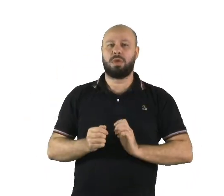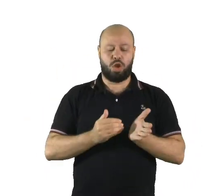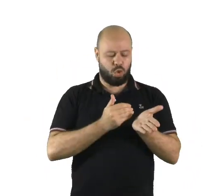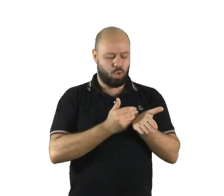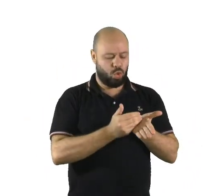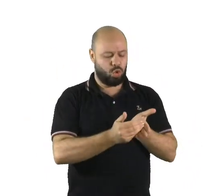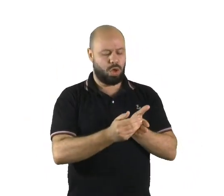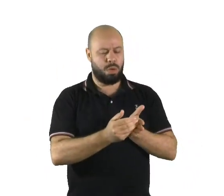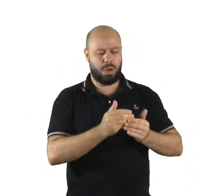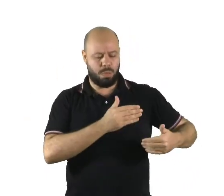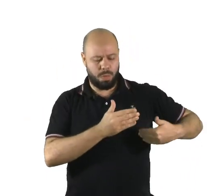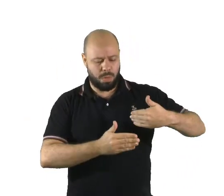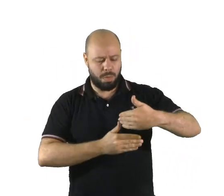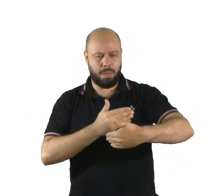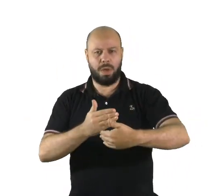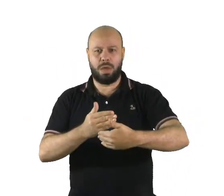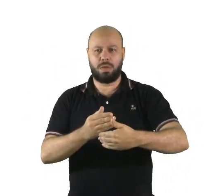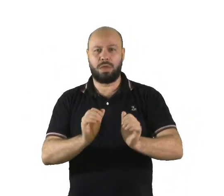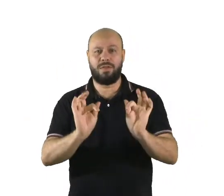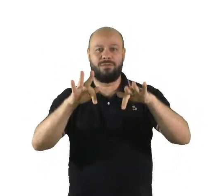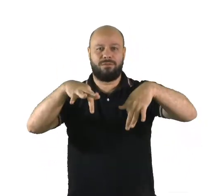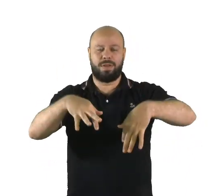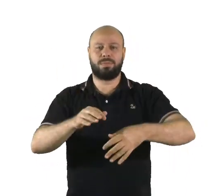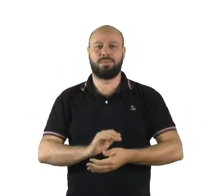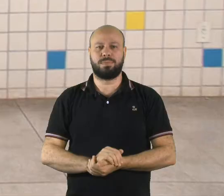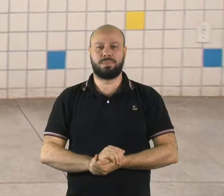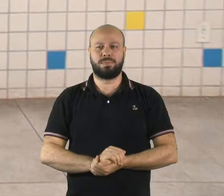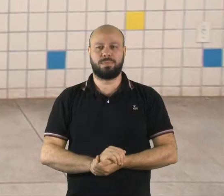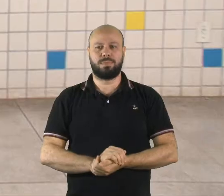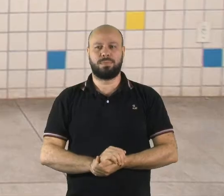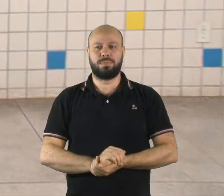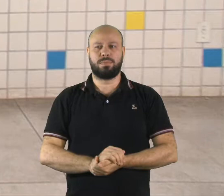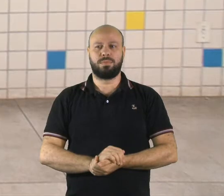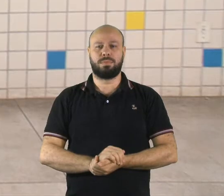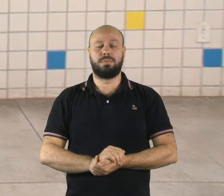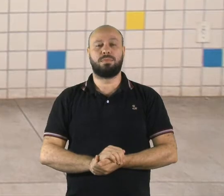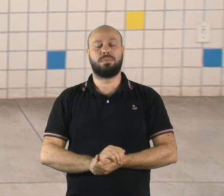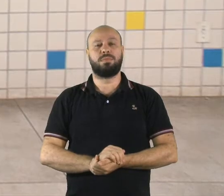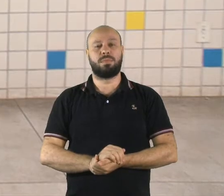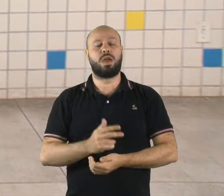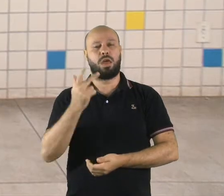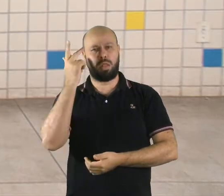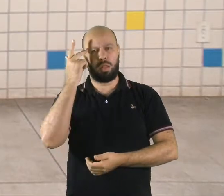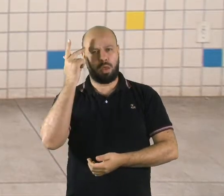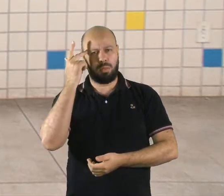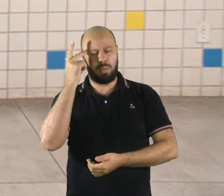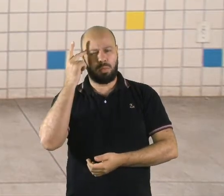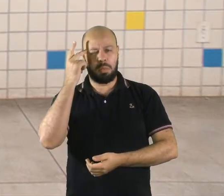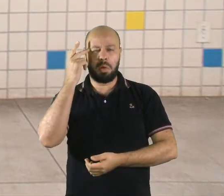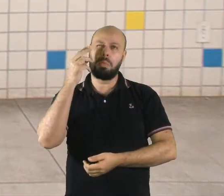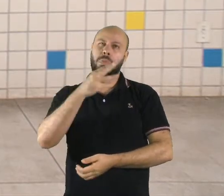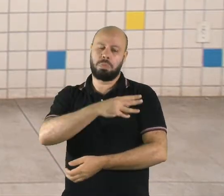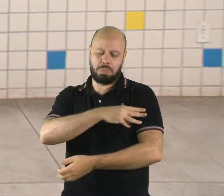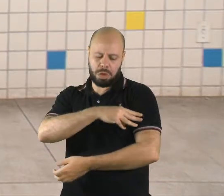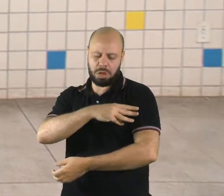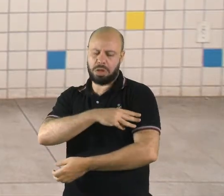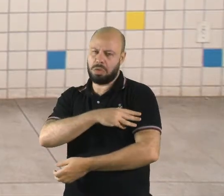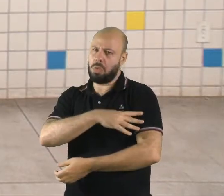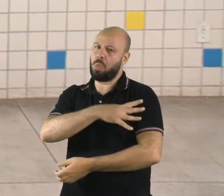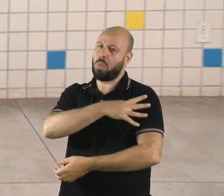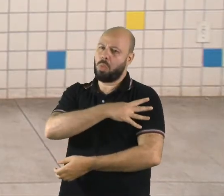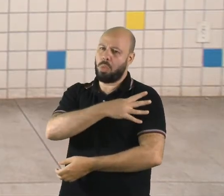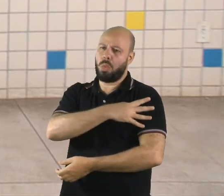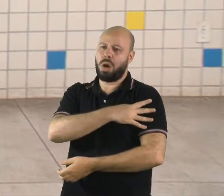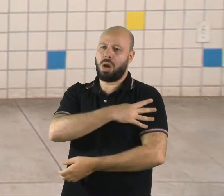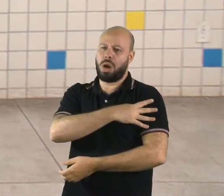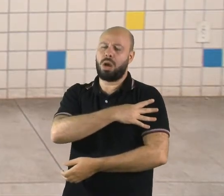introdução, desenvolvimento e conclusão. Geralmente, lá no terceiro ano, quarto ano,